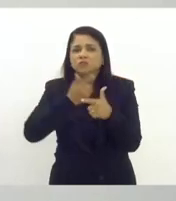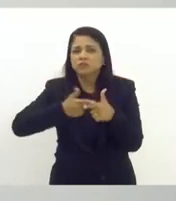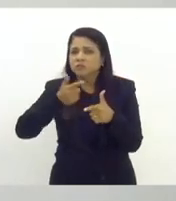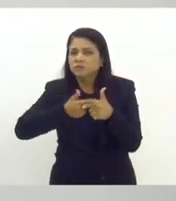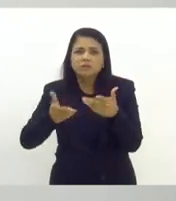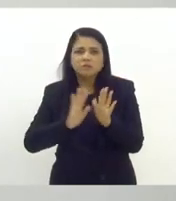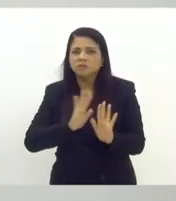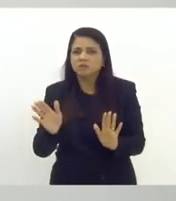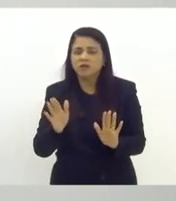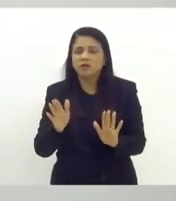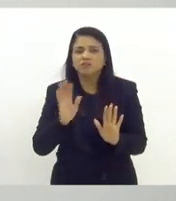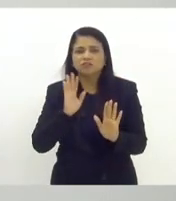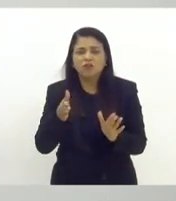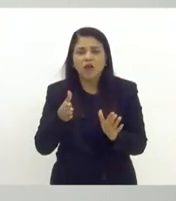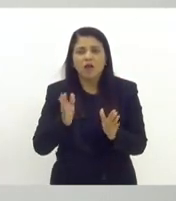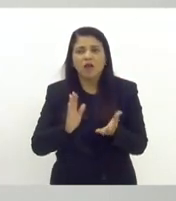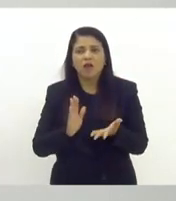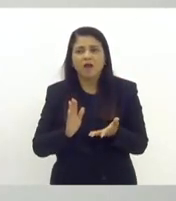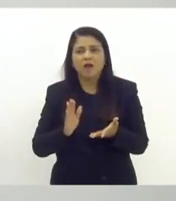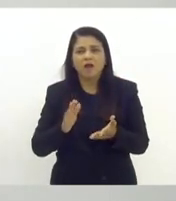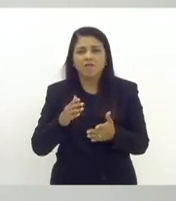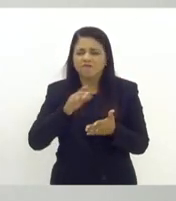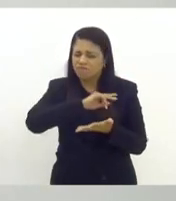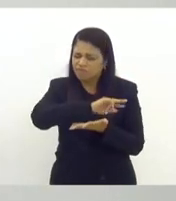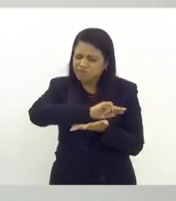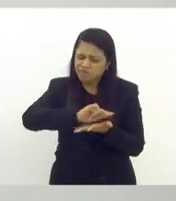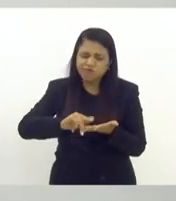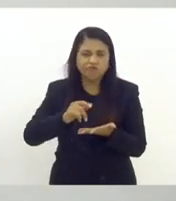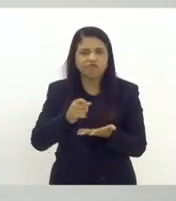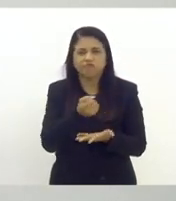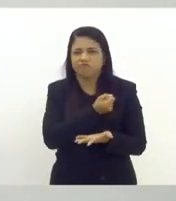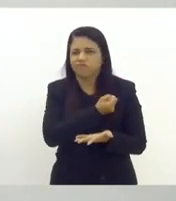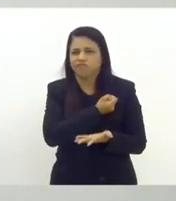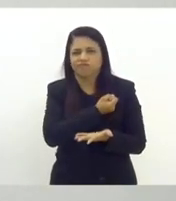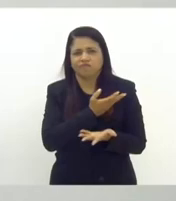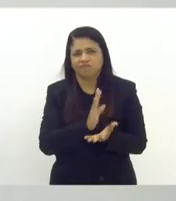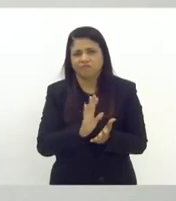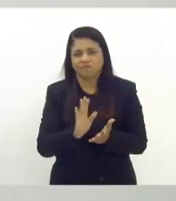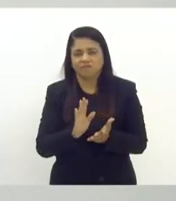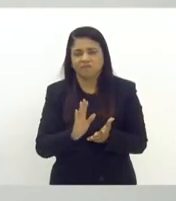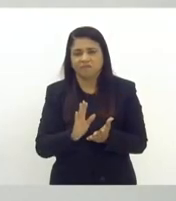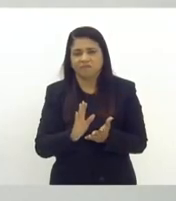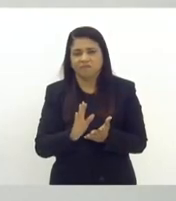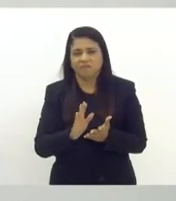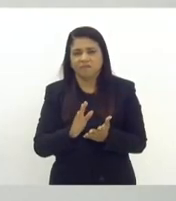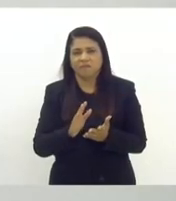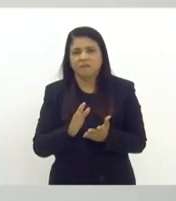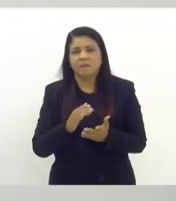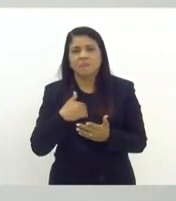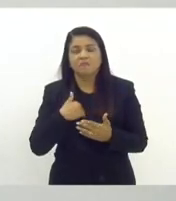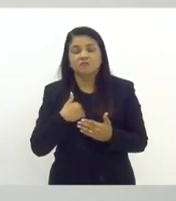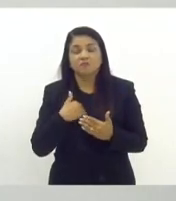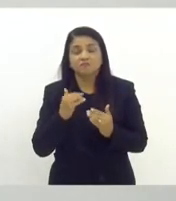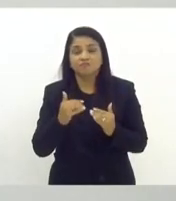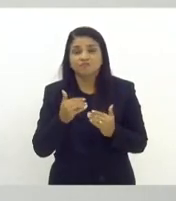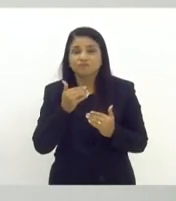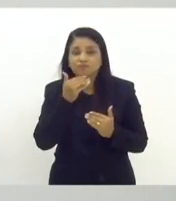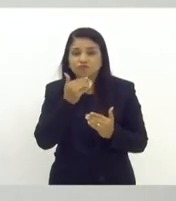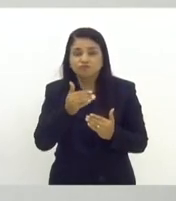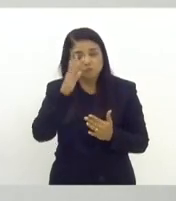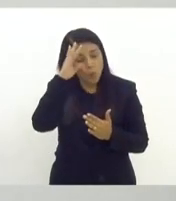participou disso tudo inúmeras vezes então a gente já já tá assim naquele nível de